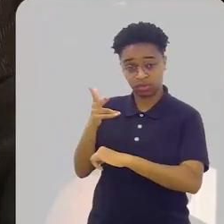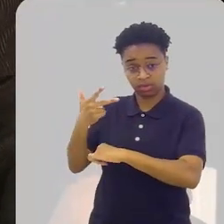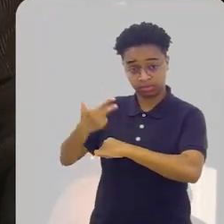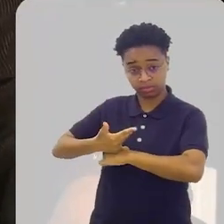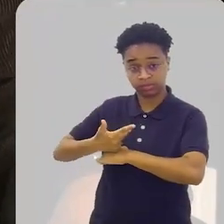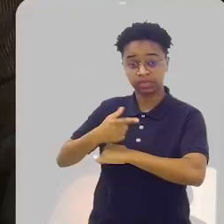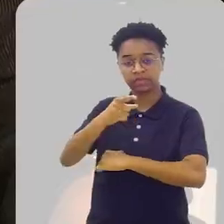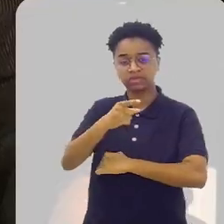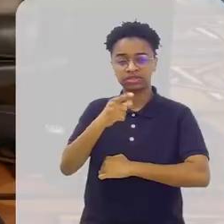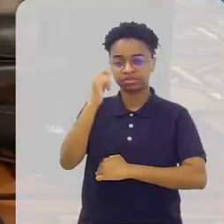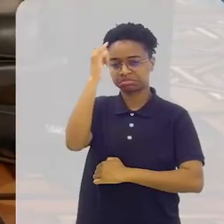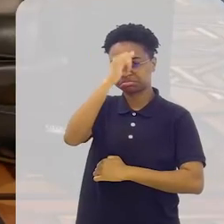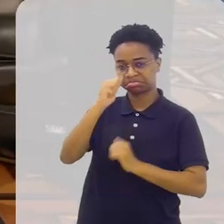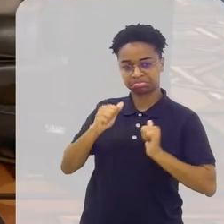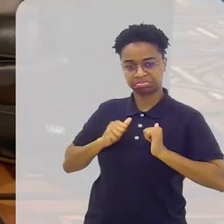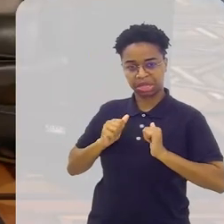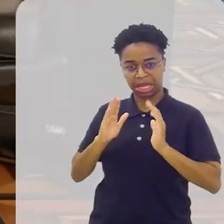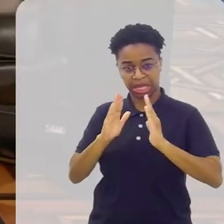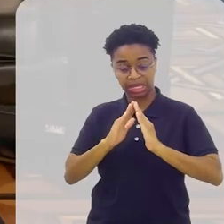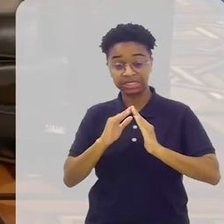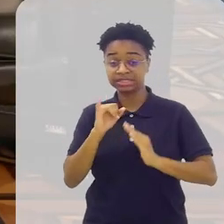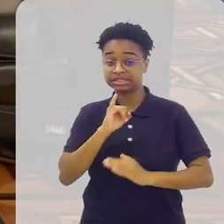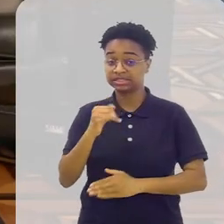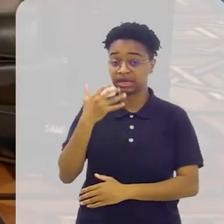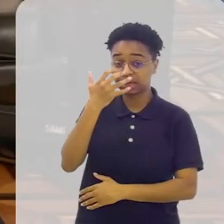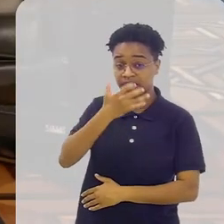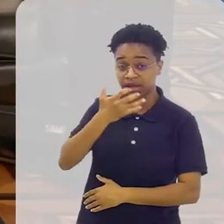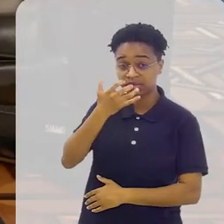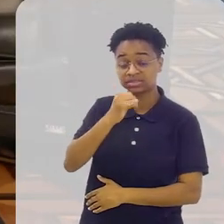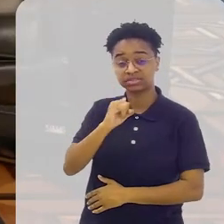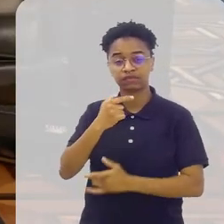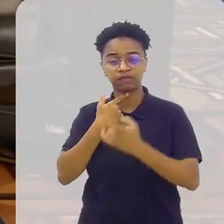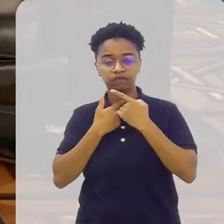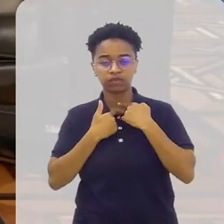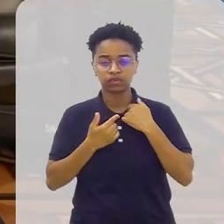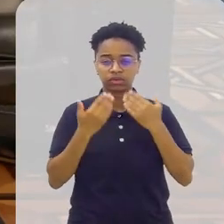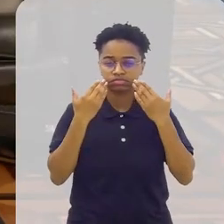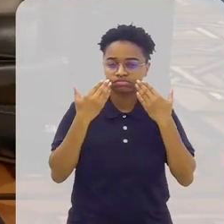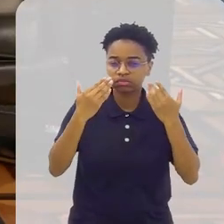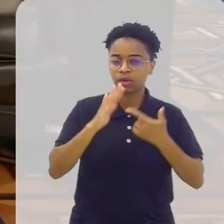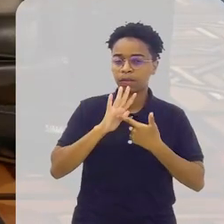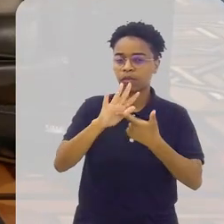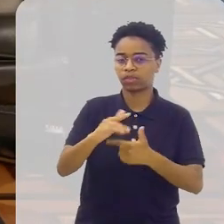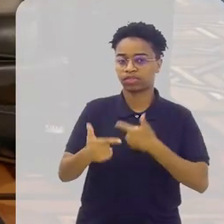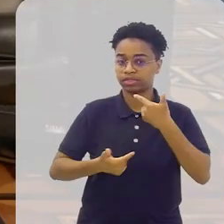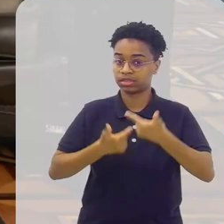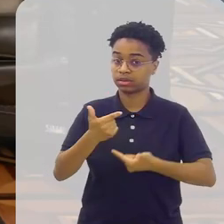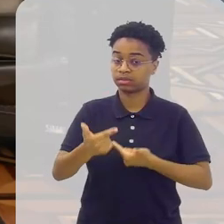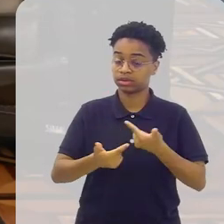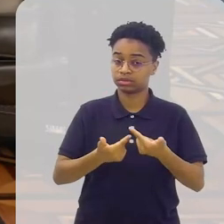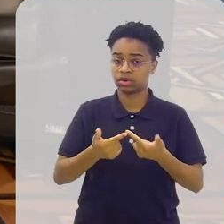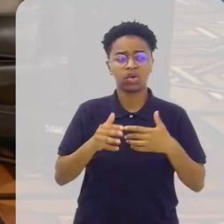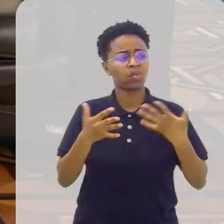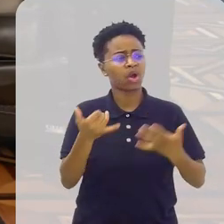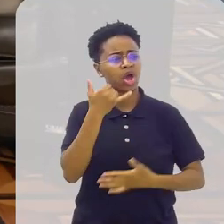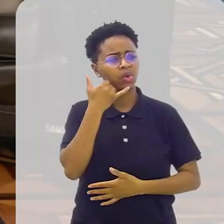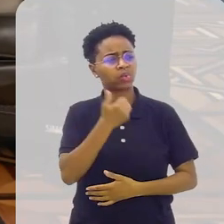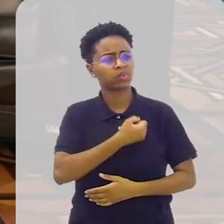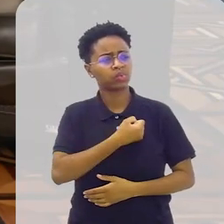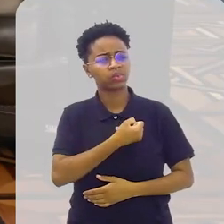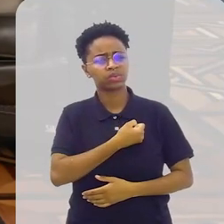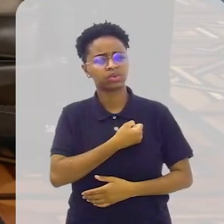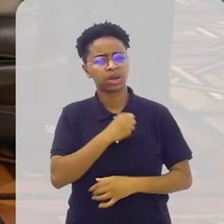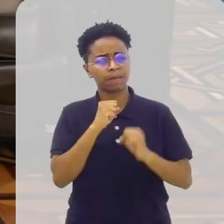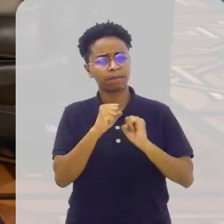dois aqui você que tá de Bob Square em casa se você canta se tem vontade de mostrar o seu trabalho